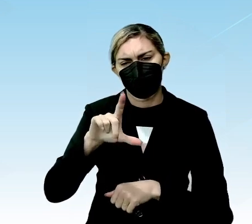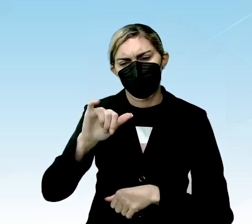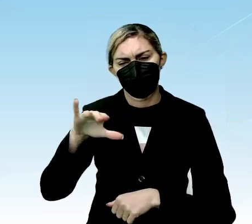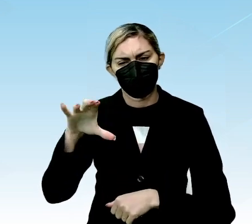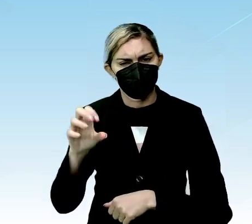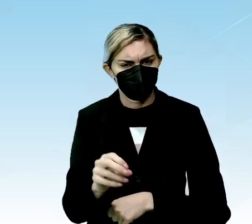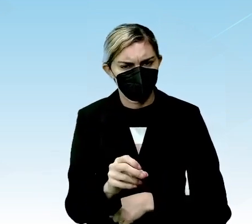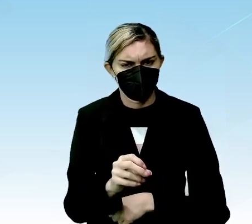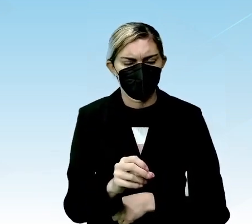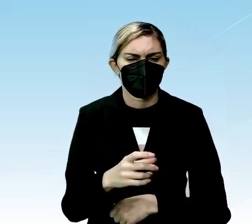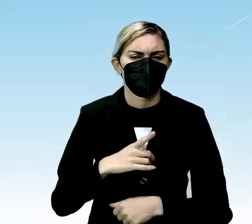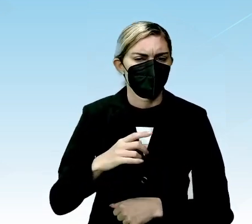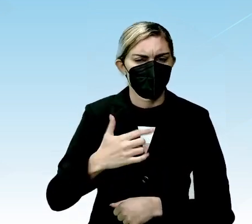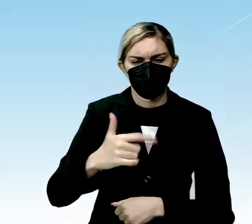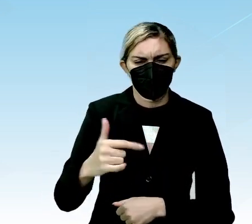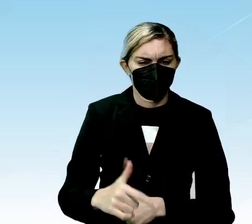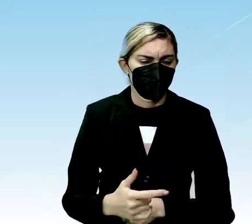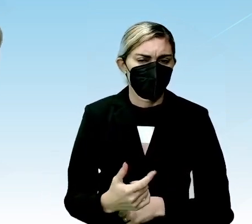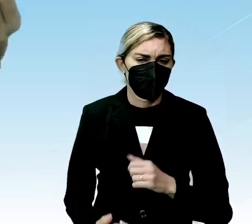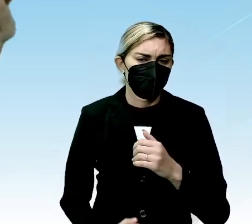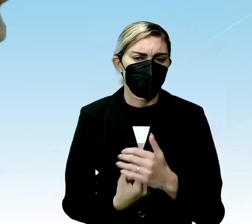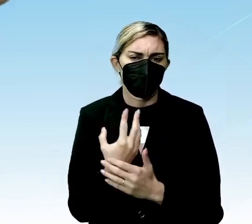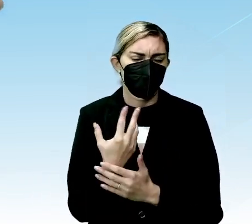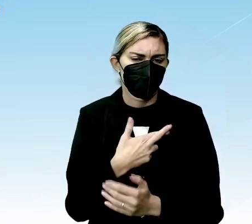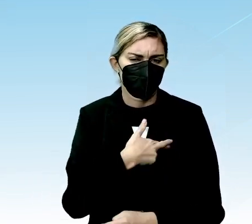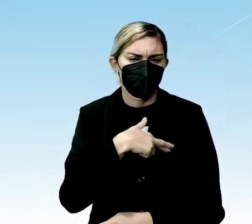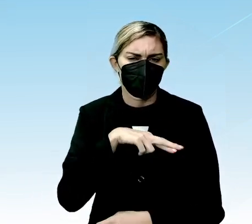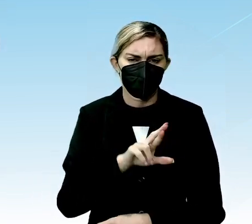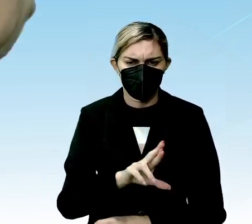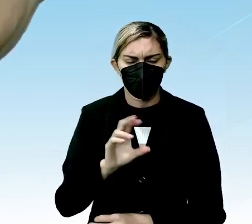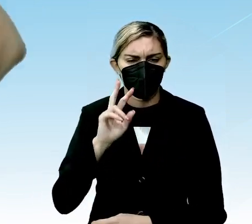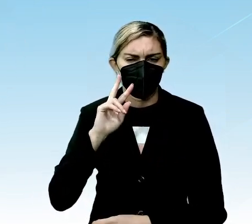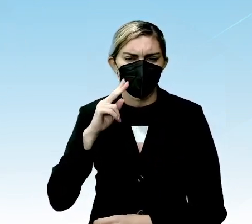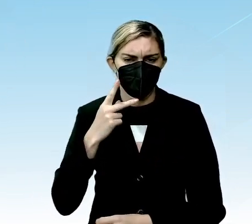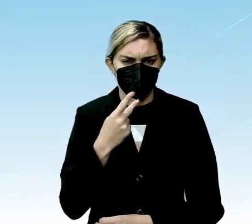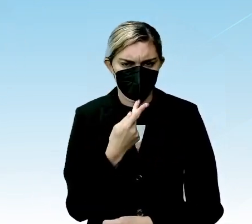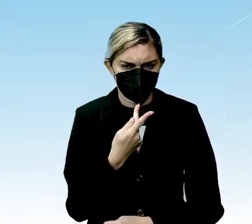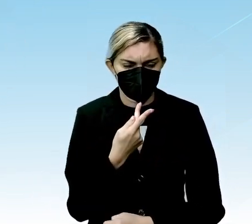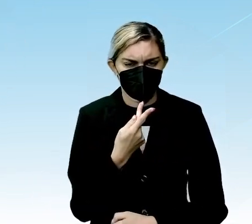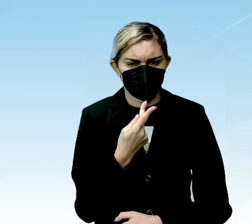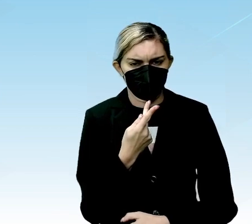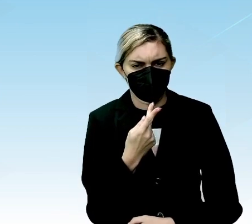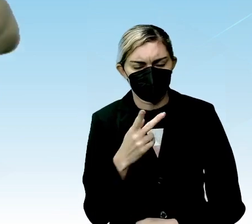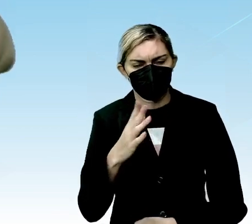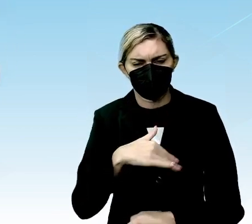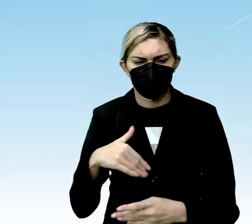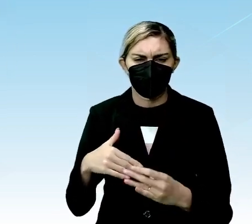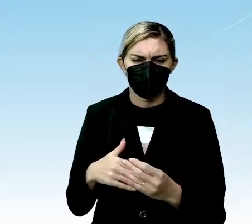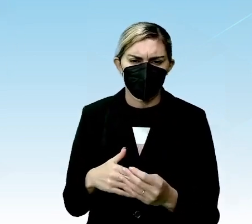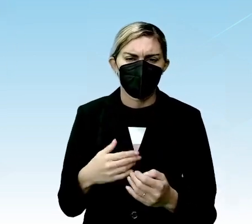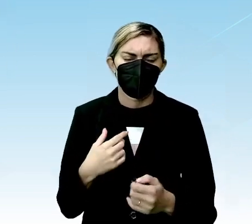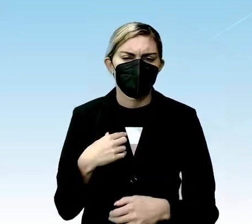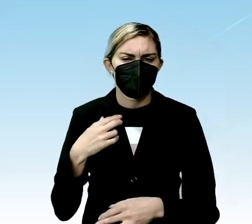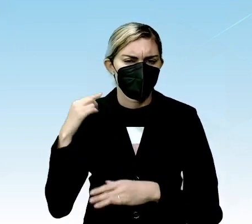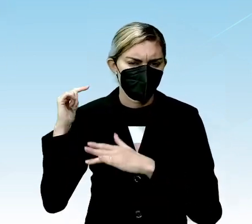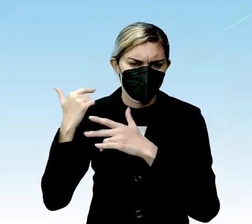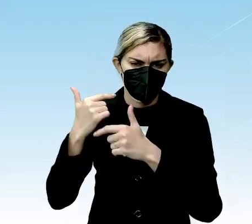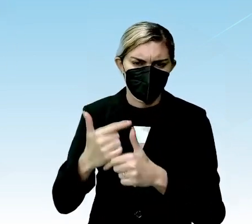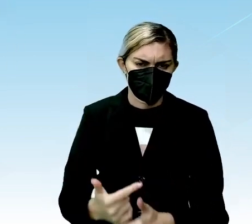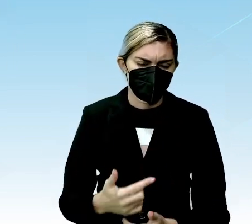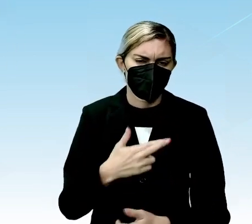falo laico, é que não existe uma religião oficial. Todas as religiões, todas as